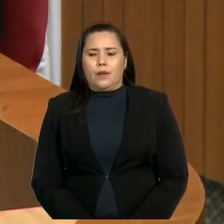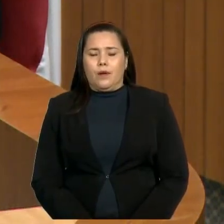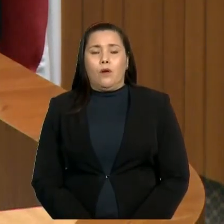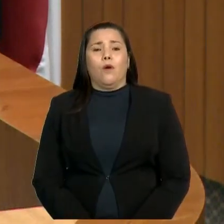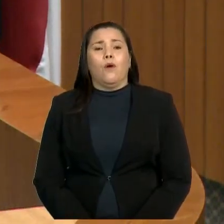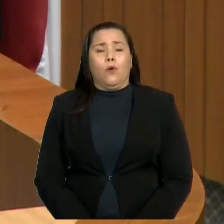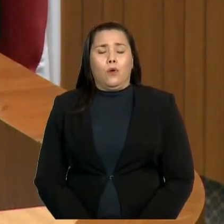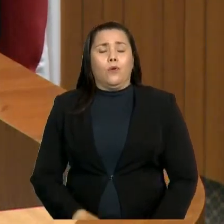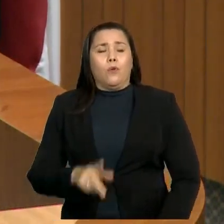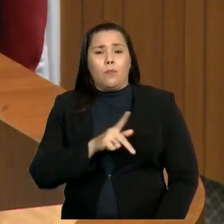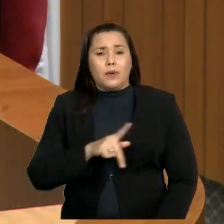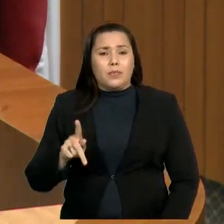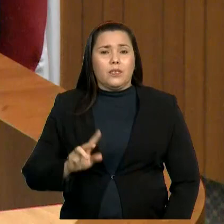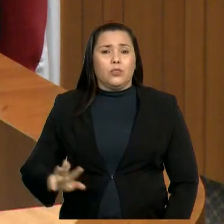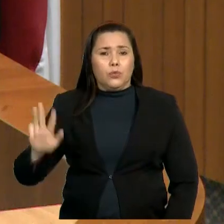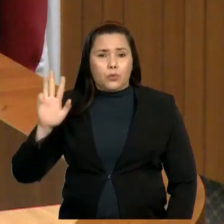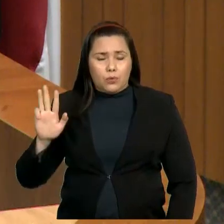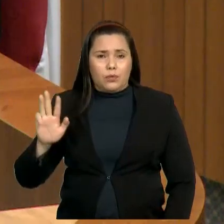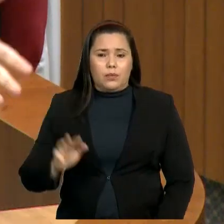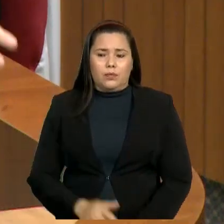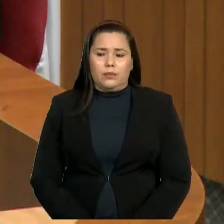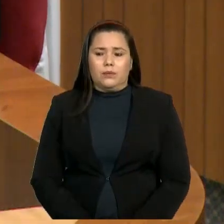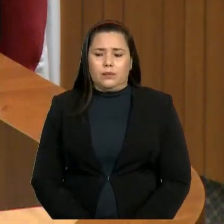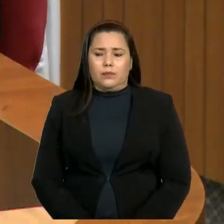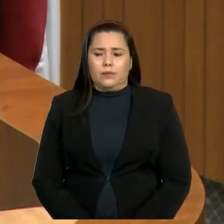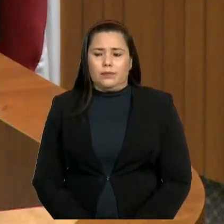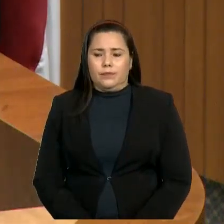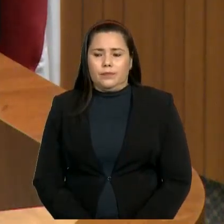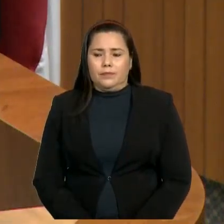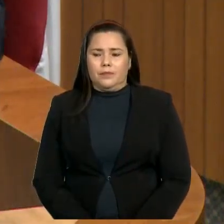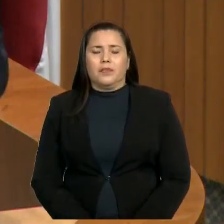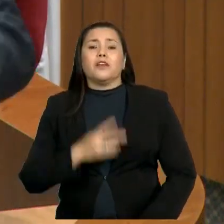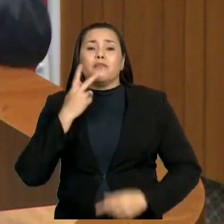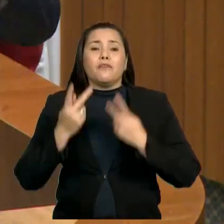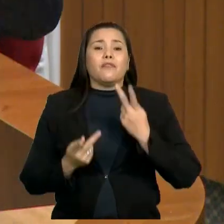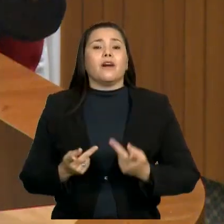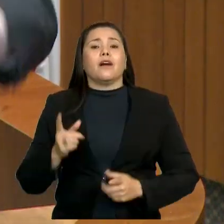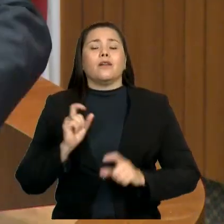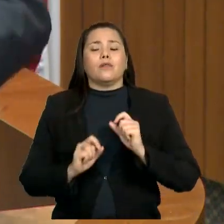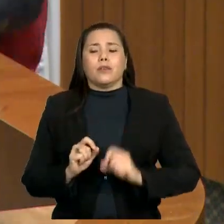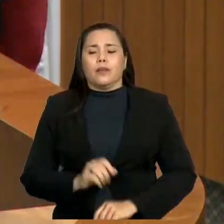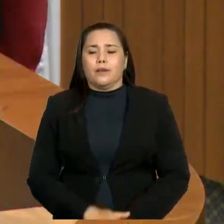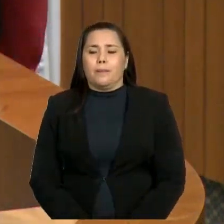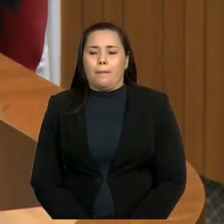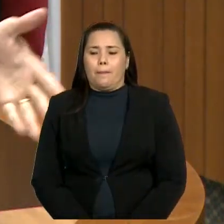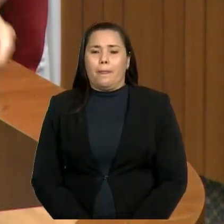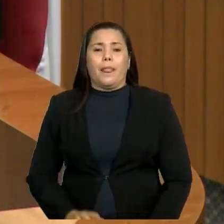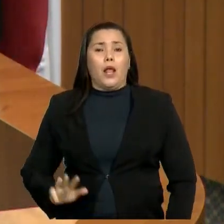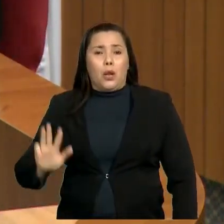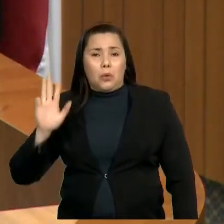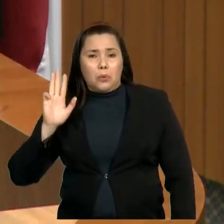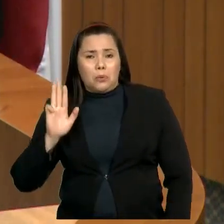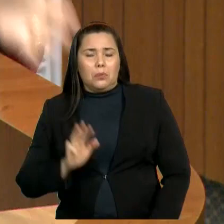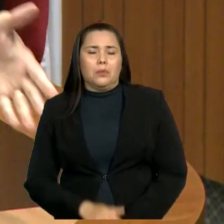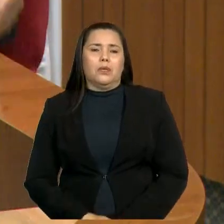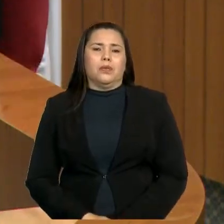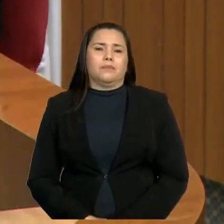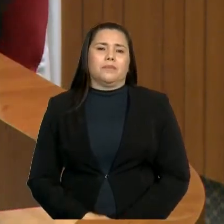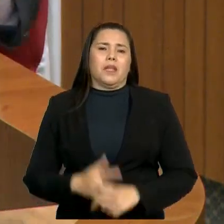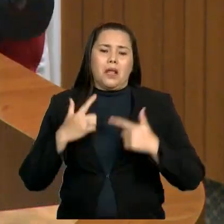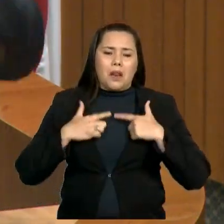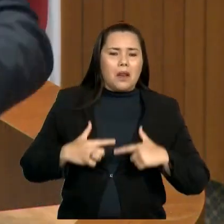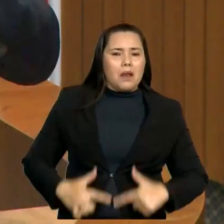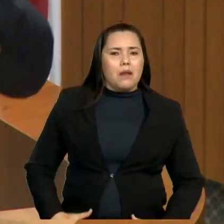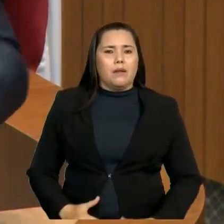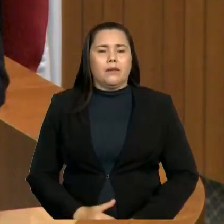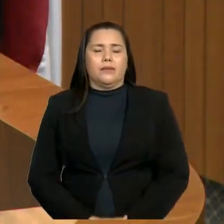é lula onde ele bate no feo na reunião no congresso e diz que Lula é uma pessoa honesta decente e